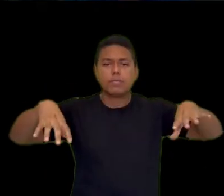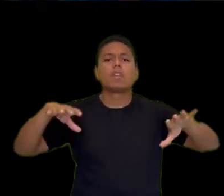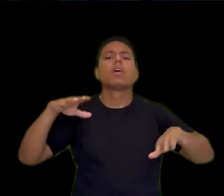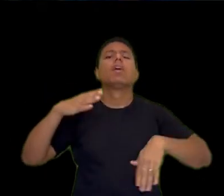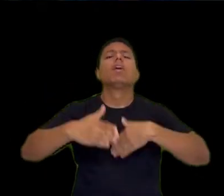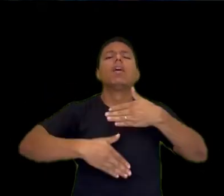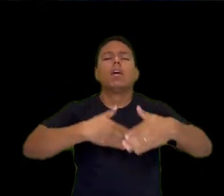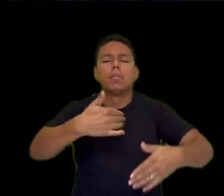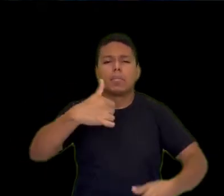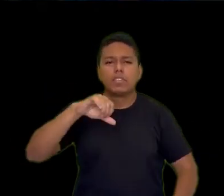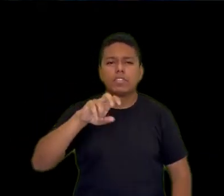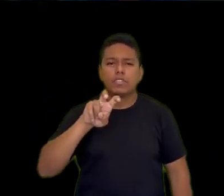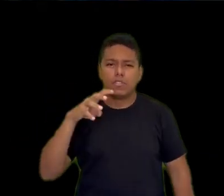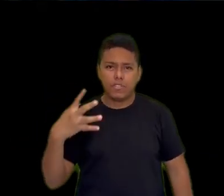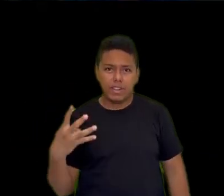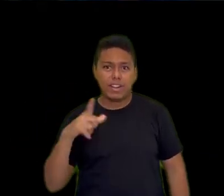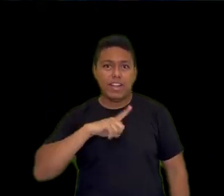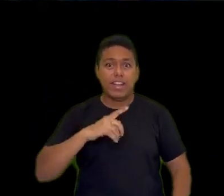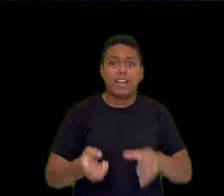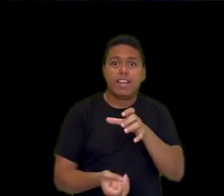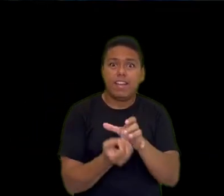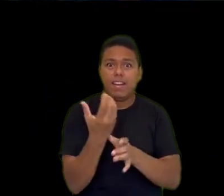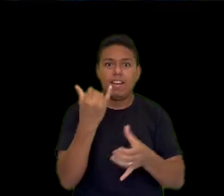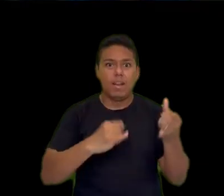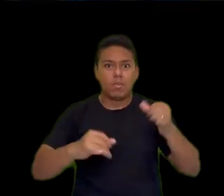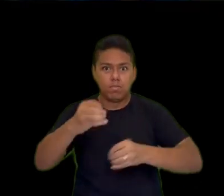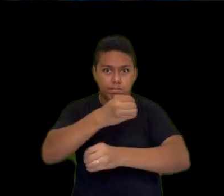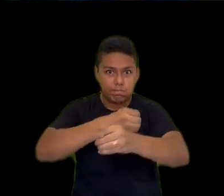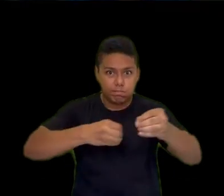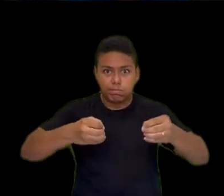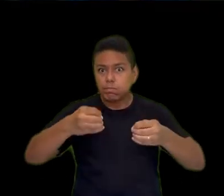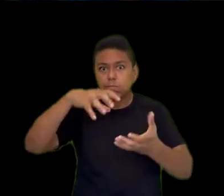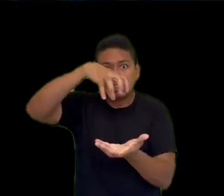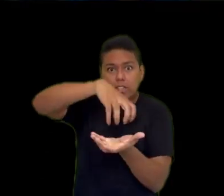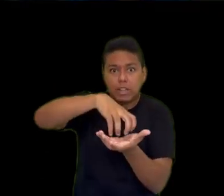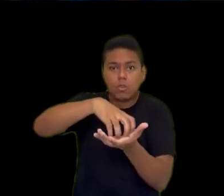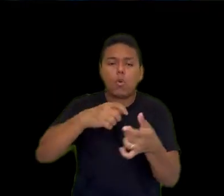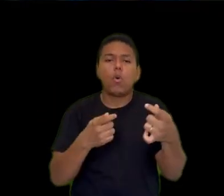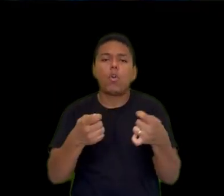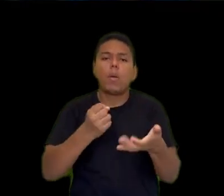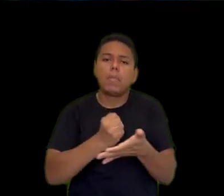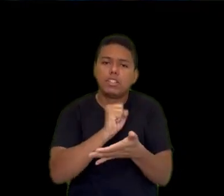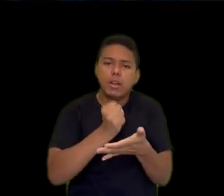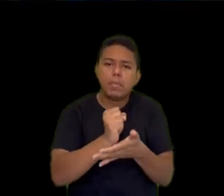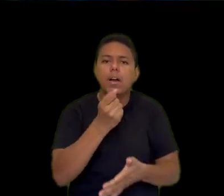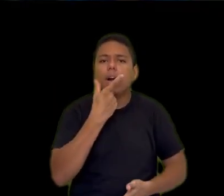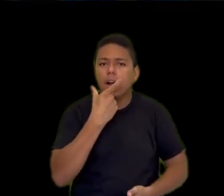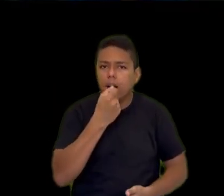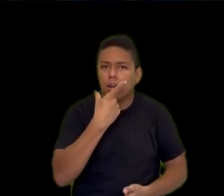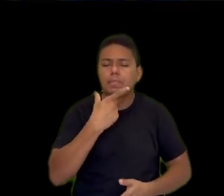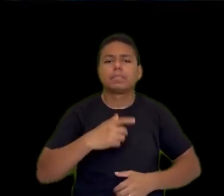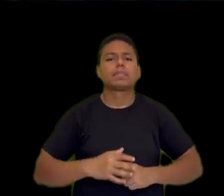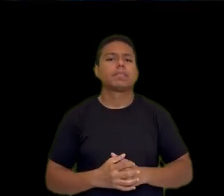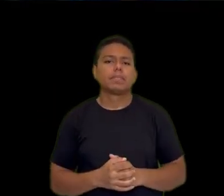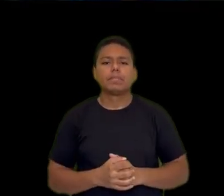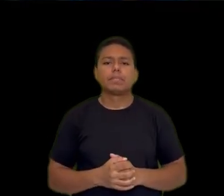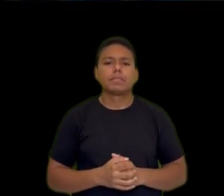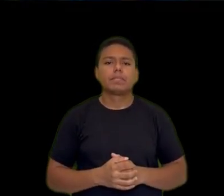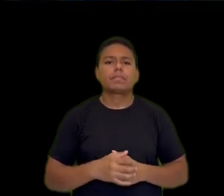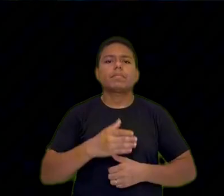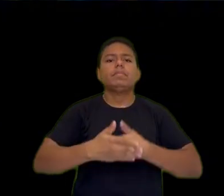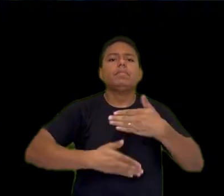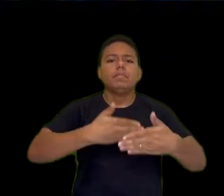de Controle de Medicamentos e Drogas. Em 1961, a regulamentação do